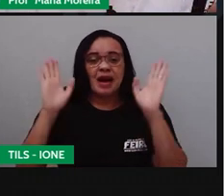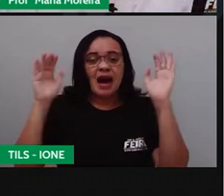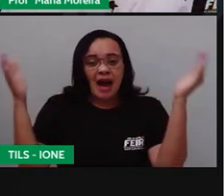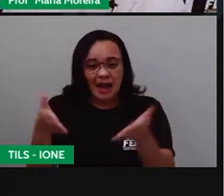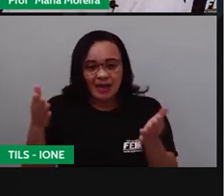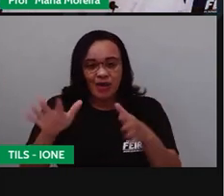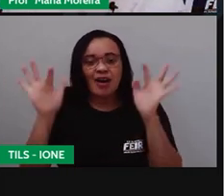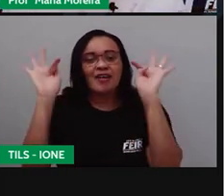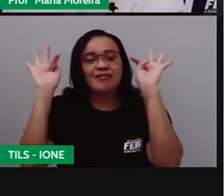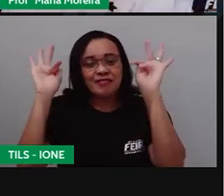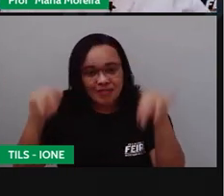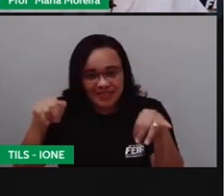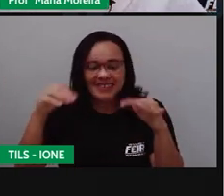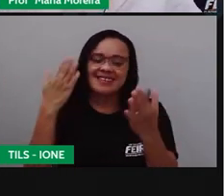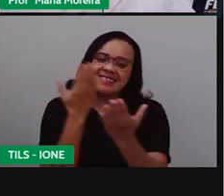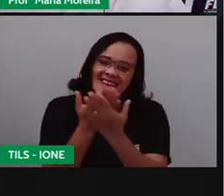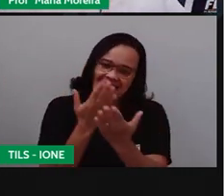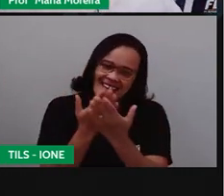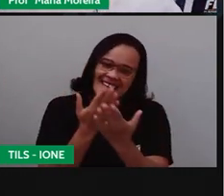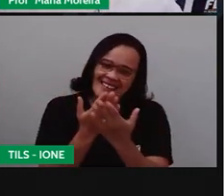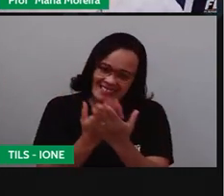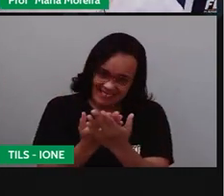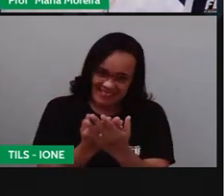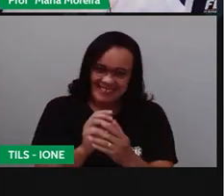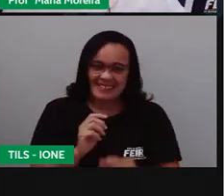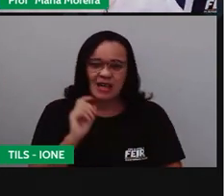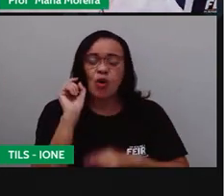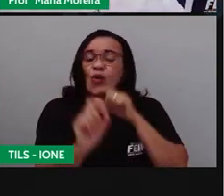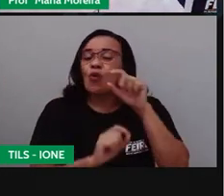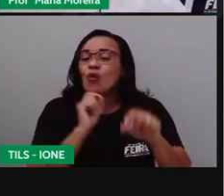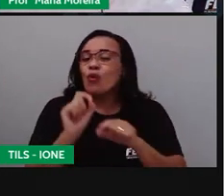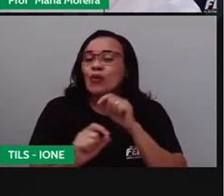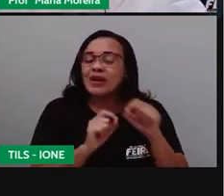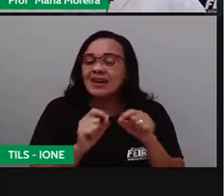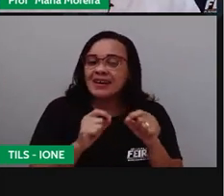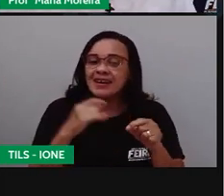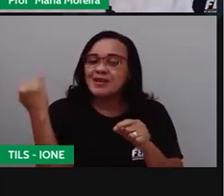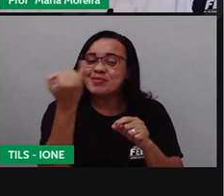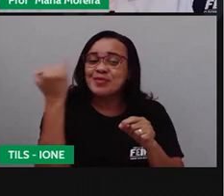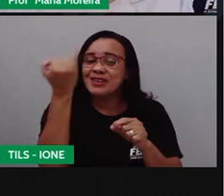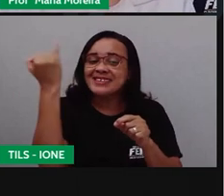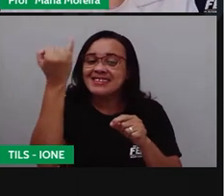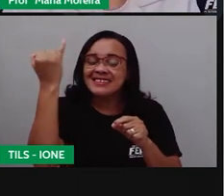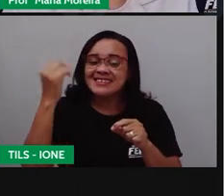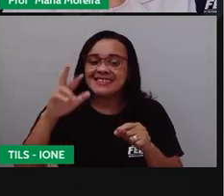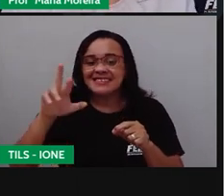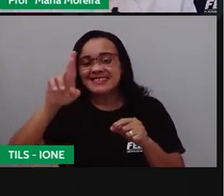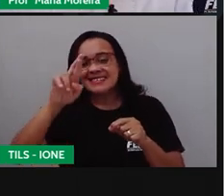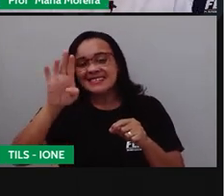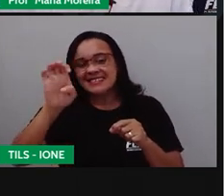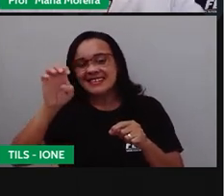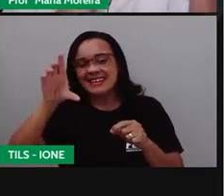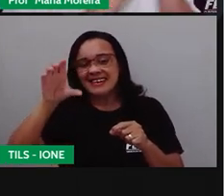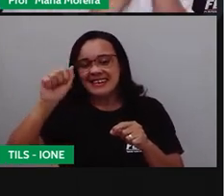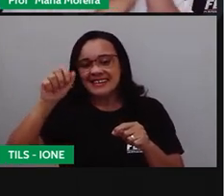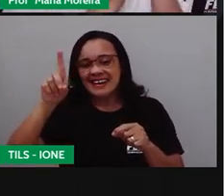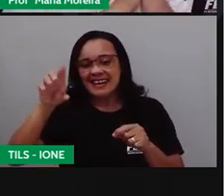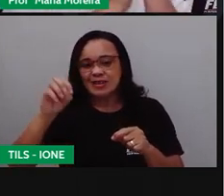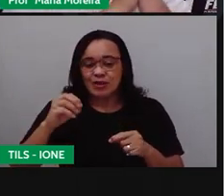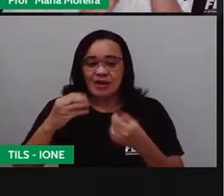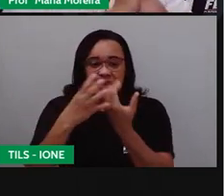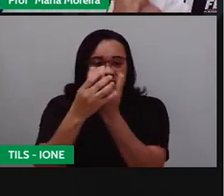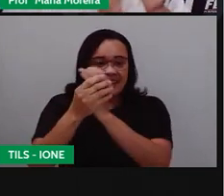vamos aos nossos recadinhos. Deixa eu até pegar aqui, né? Anderson não está aqui, mas a Pró já pegou. E